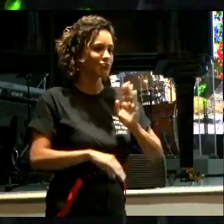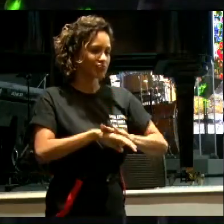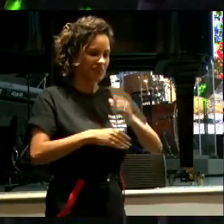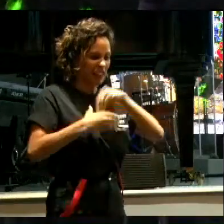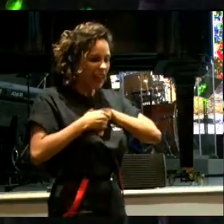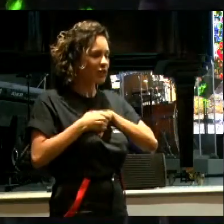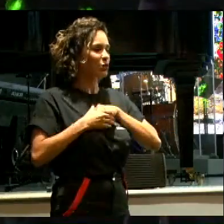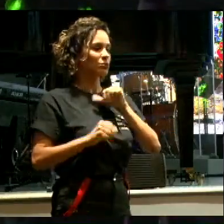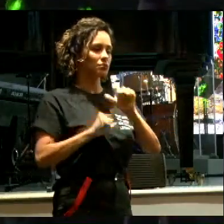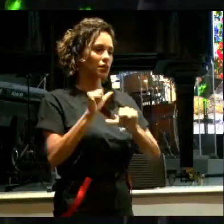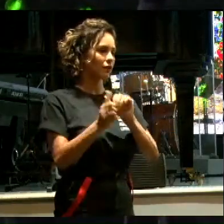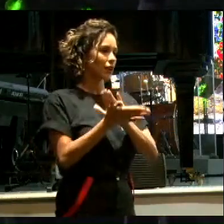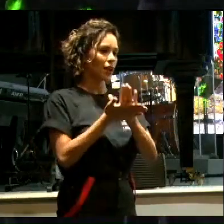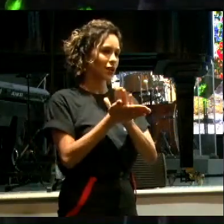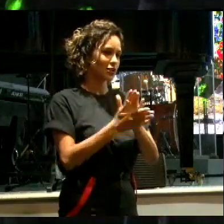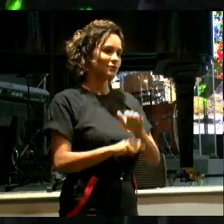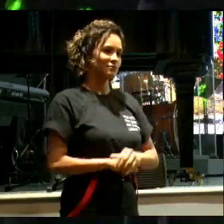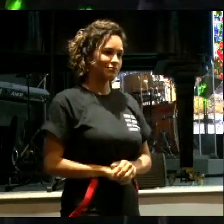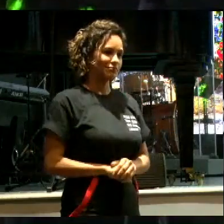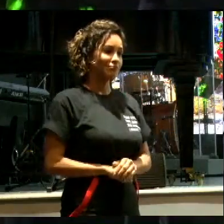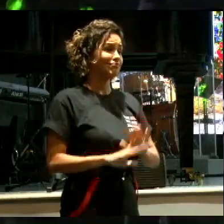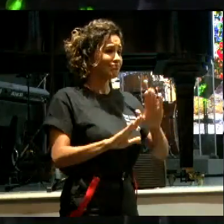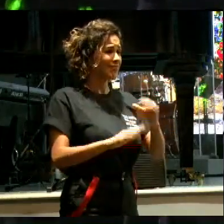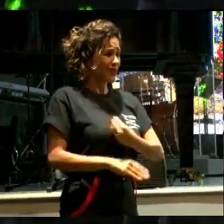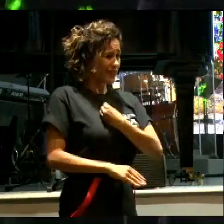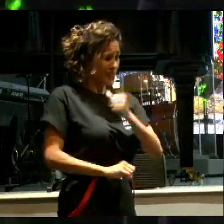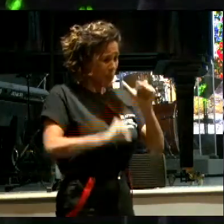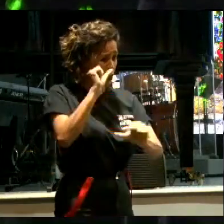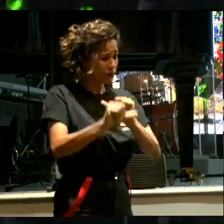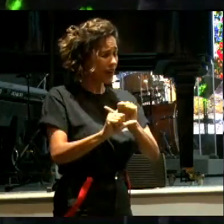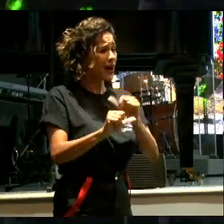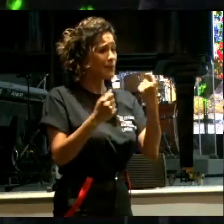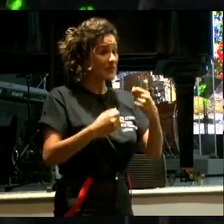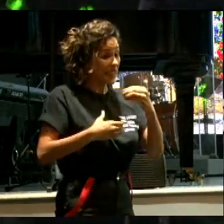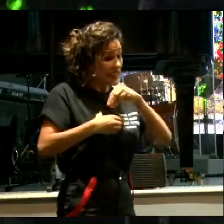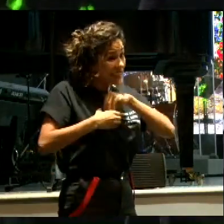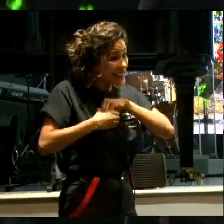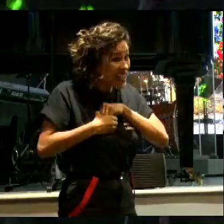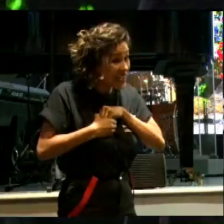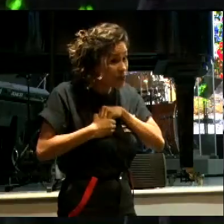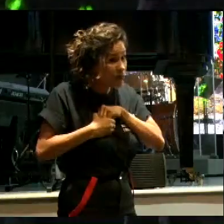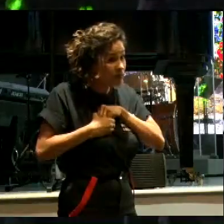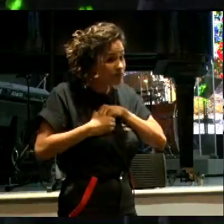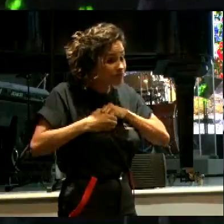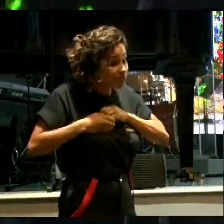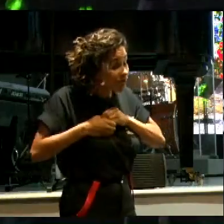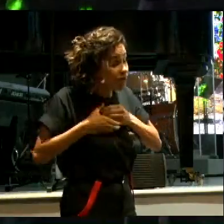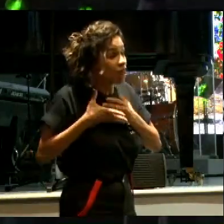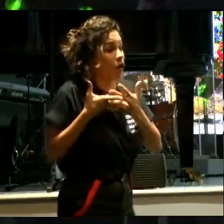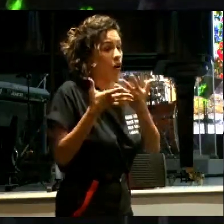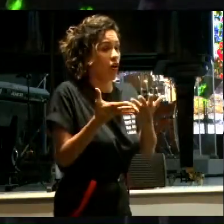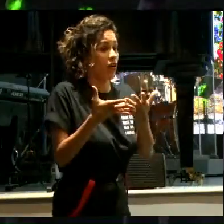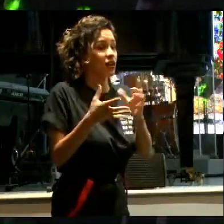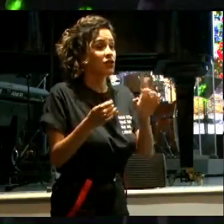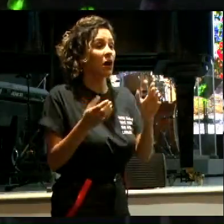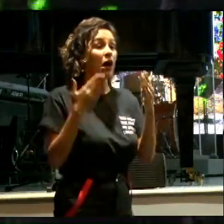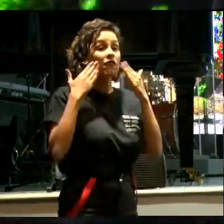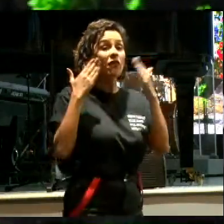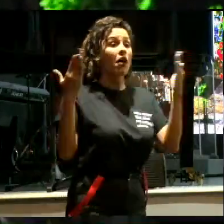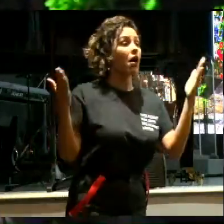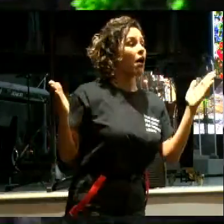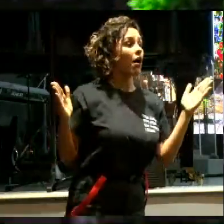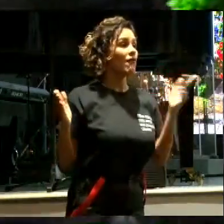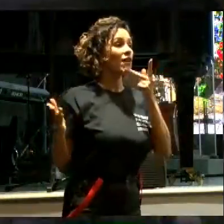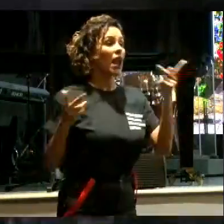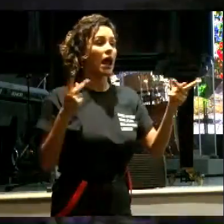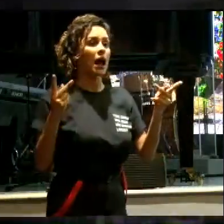que começar de dentro para fora. Você não pode simplesmente começar a arrumar as